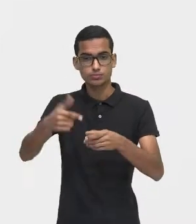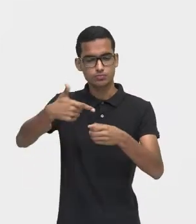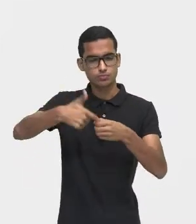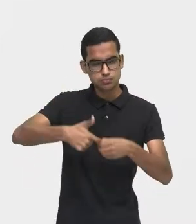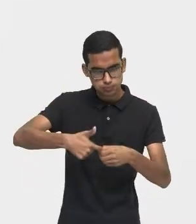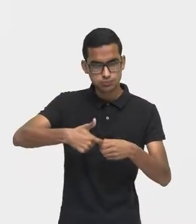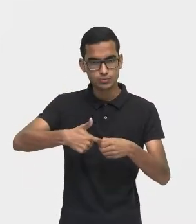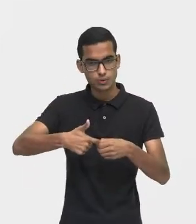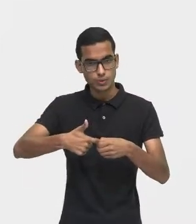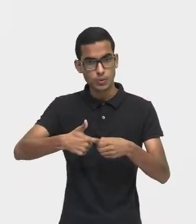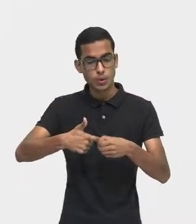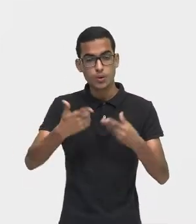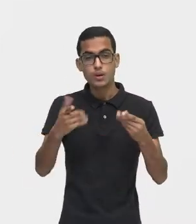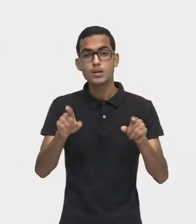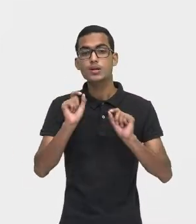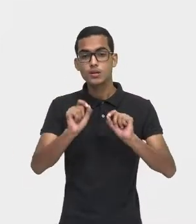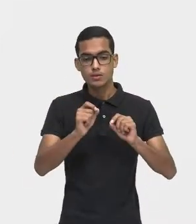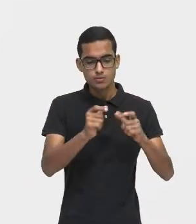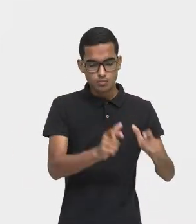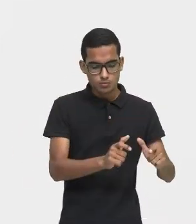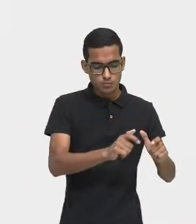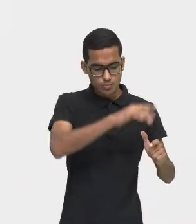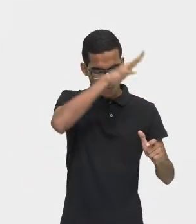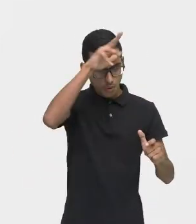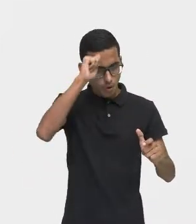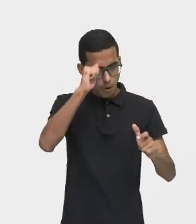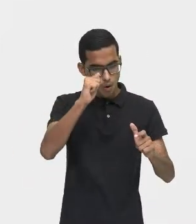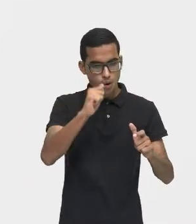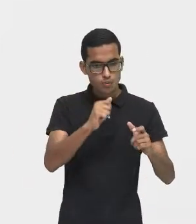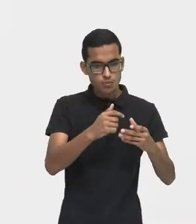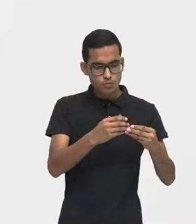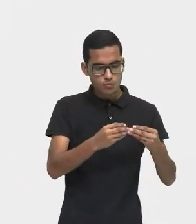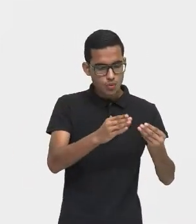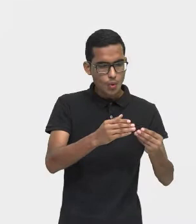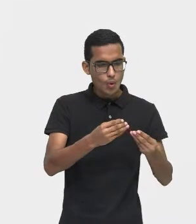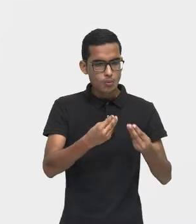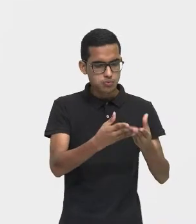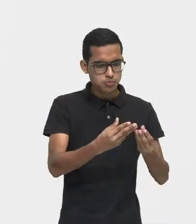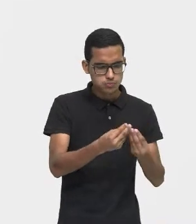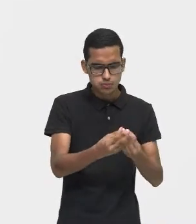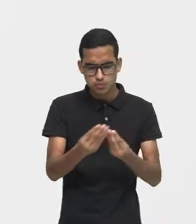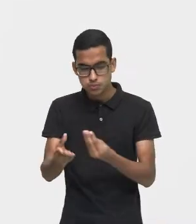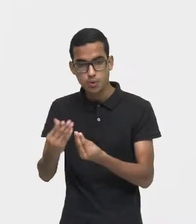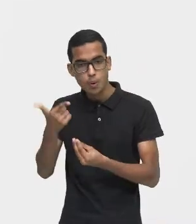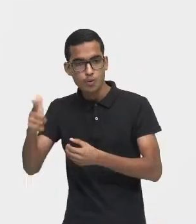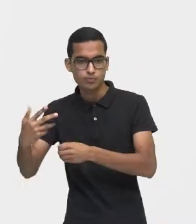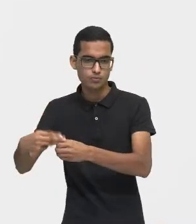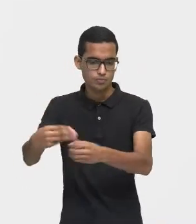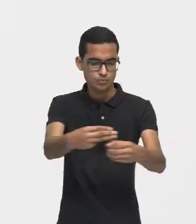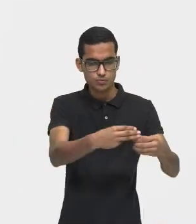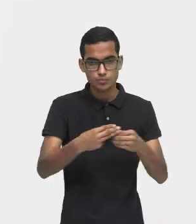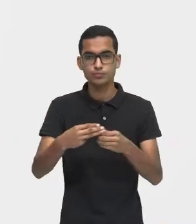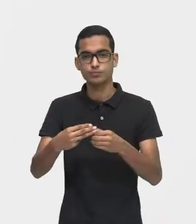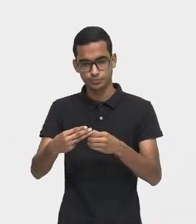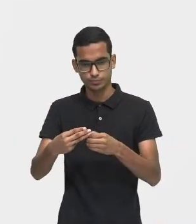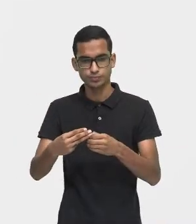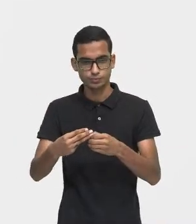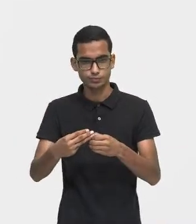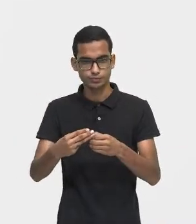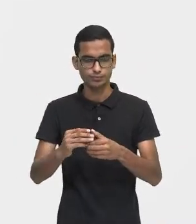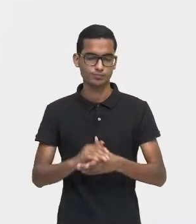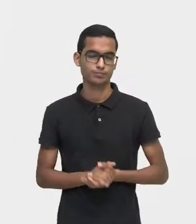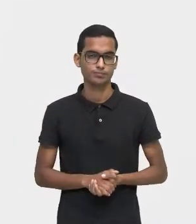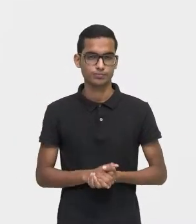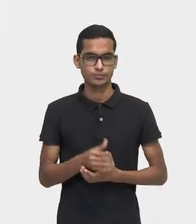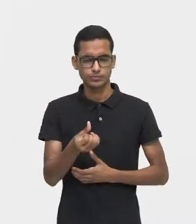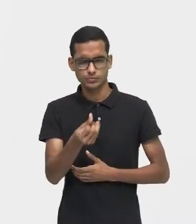né, 61 municípios, aí junto com Manaus, totalizando 62 municípios, mais combustível. Além